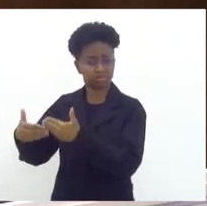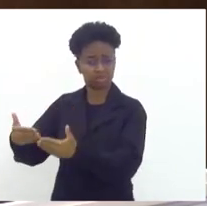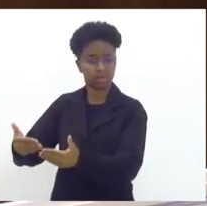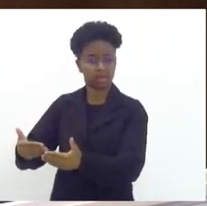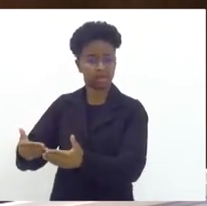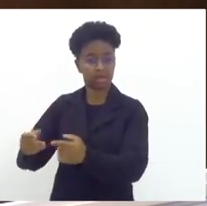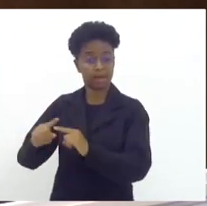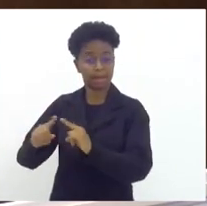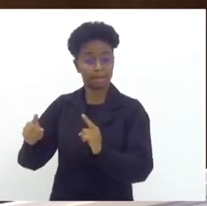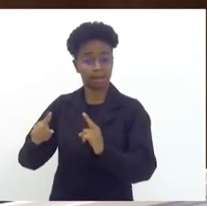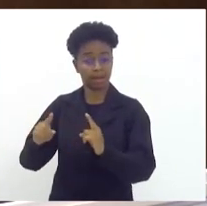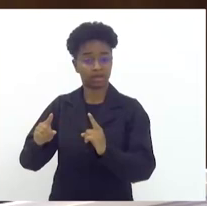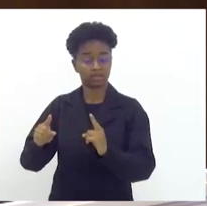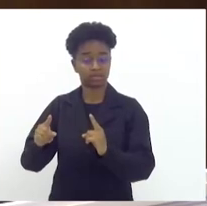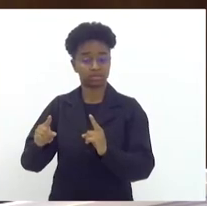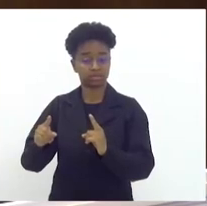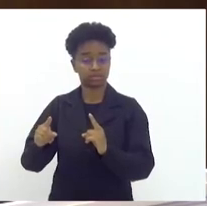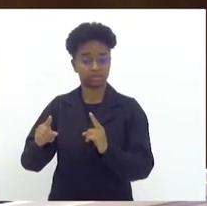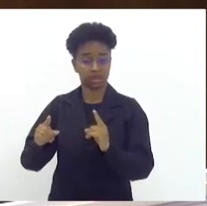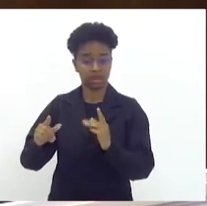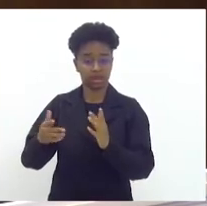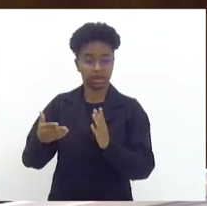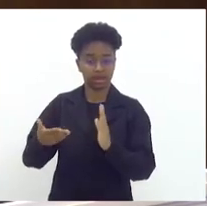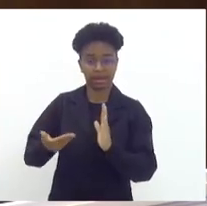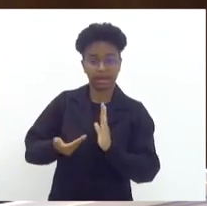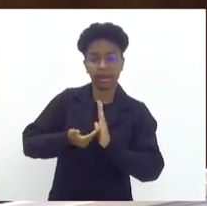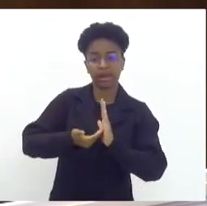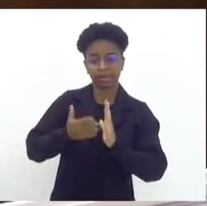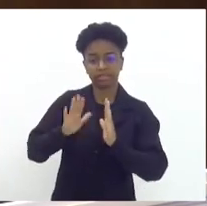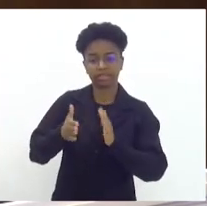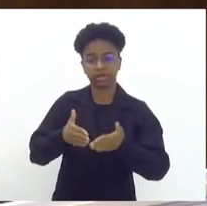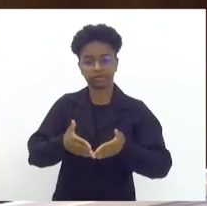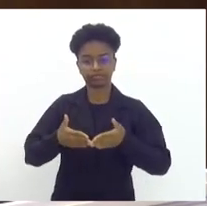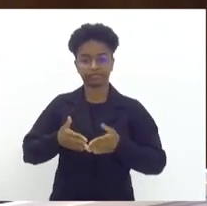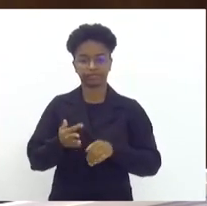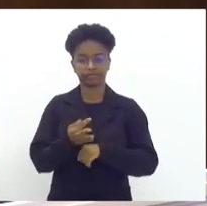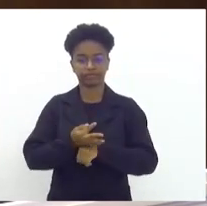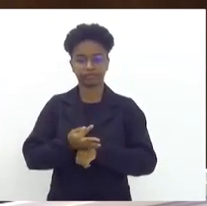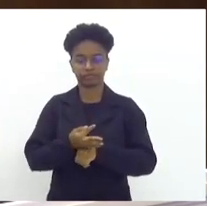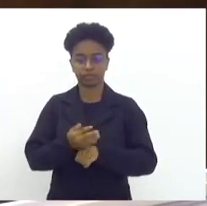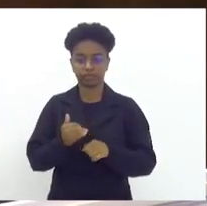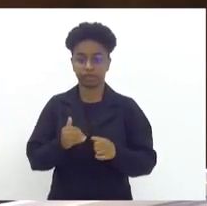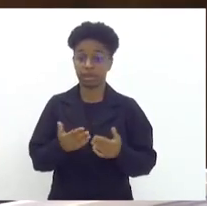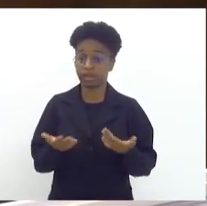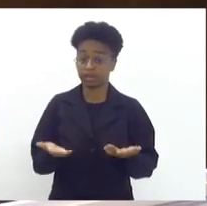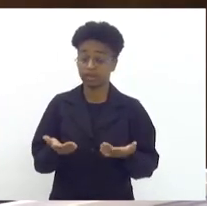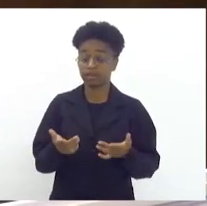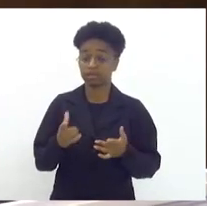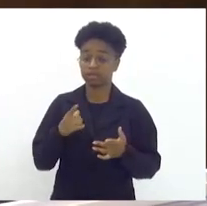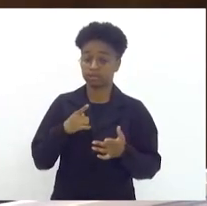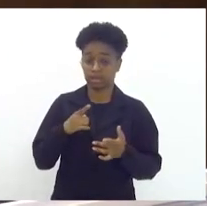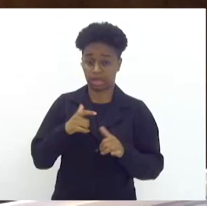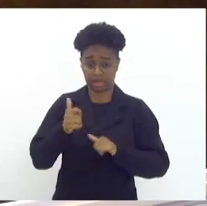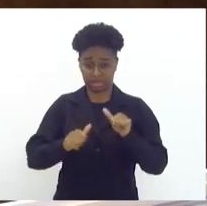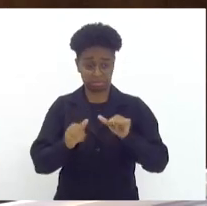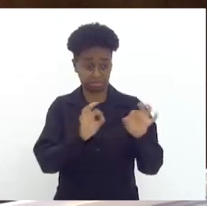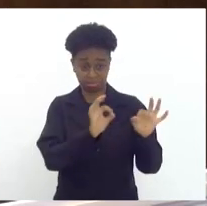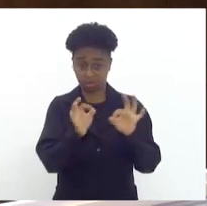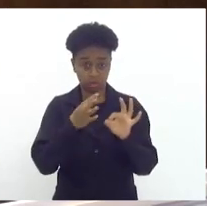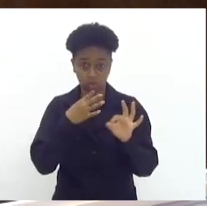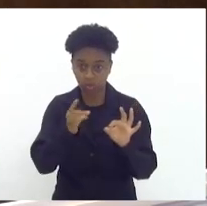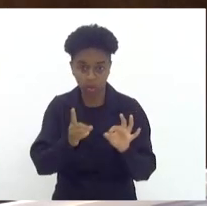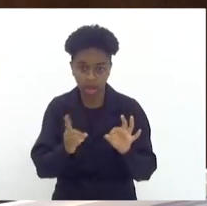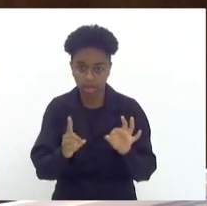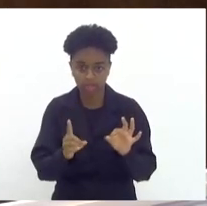longo do tempo com a câmara já já em recesso aí nessa simulações que ninguém conhece